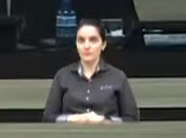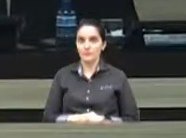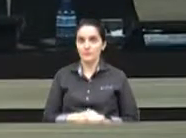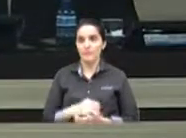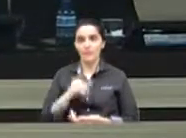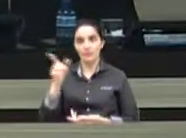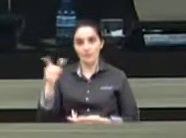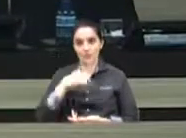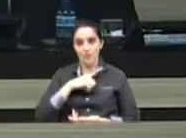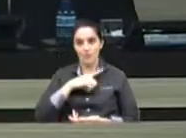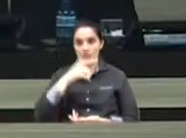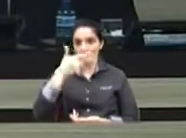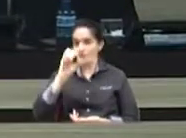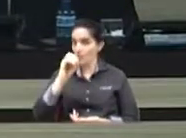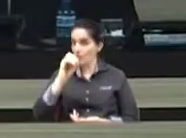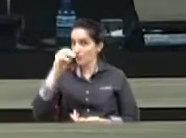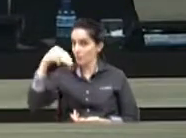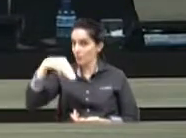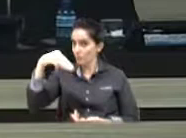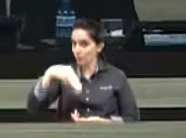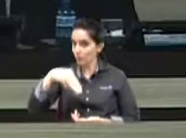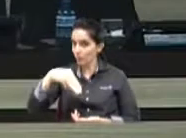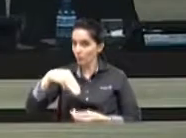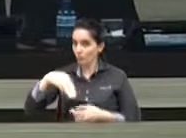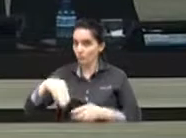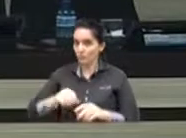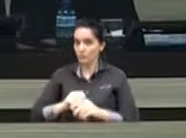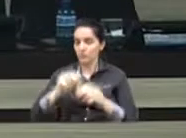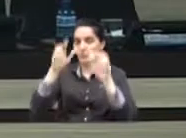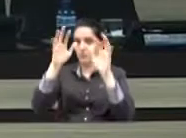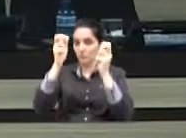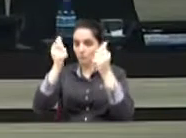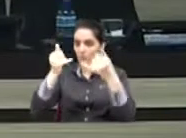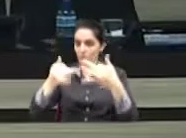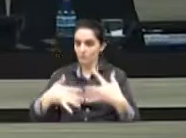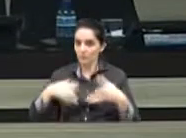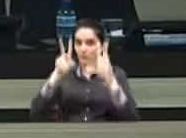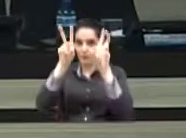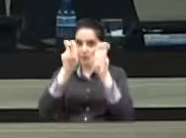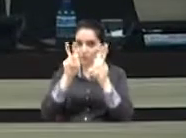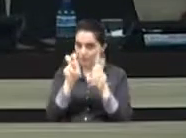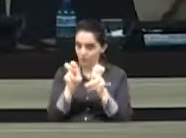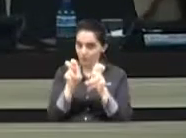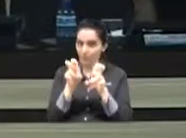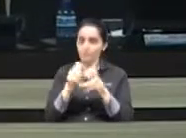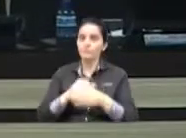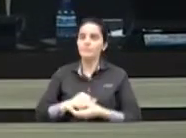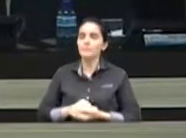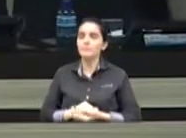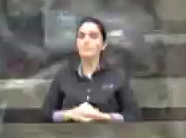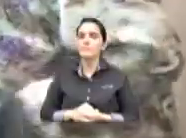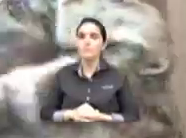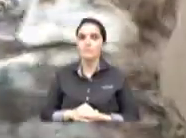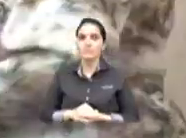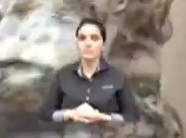em dez minutos para escuro o que a trouxe até à câmara municipal de limeira